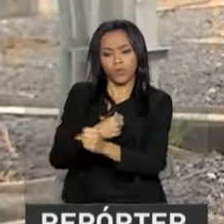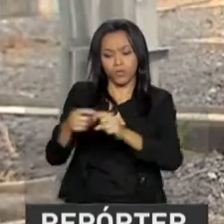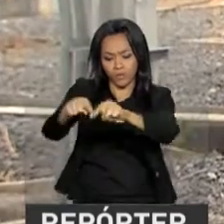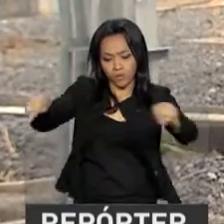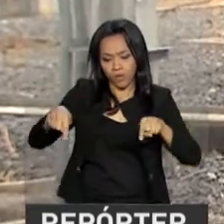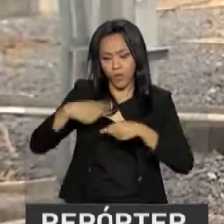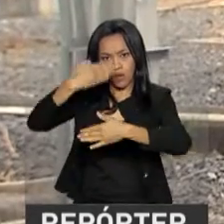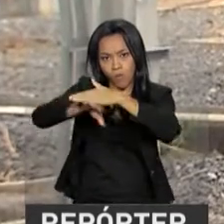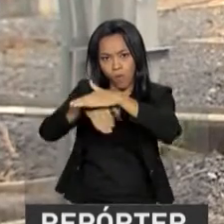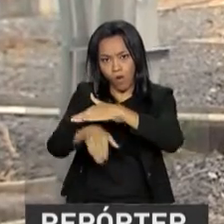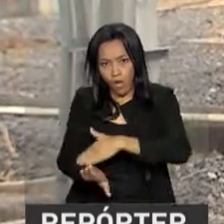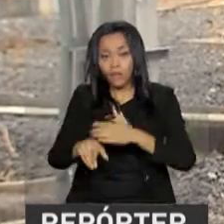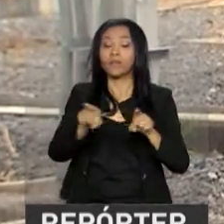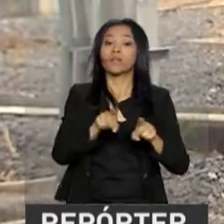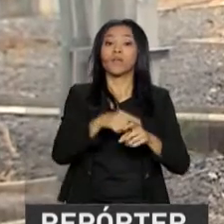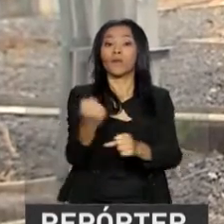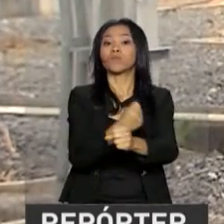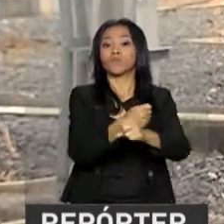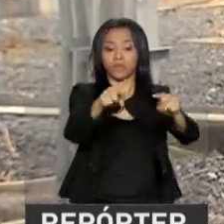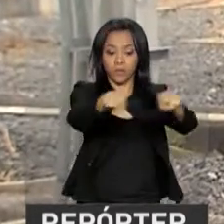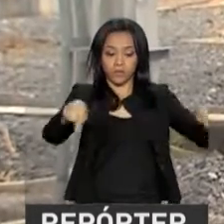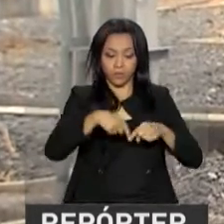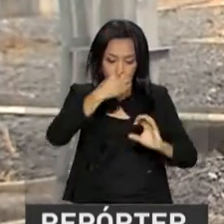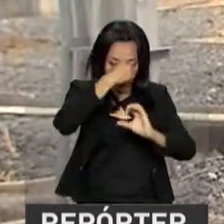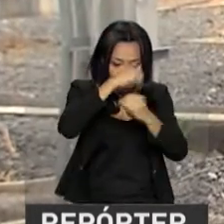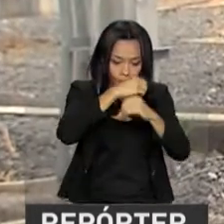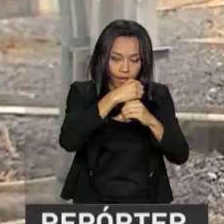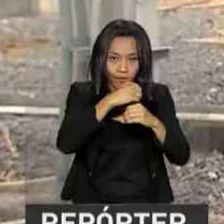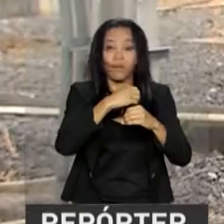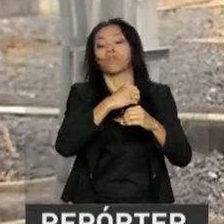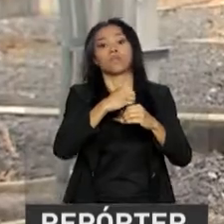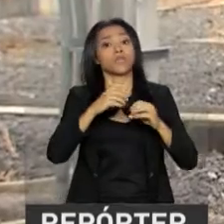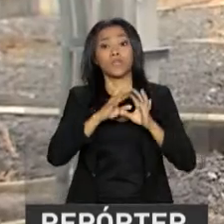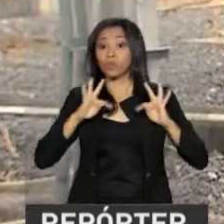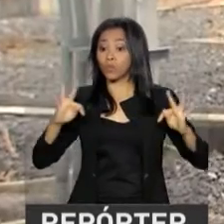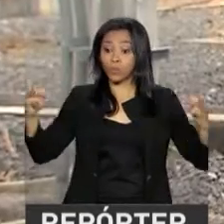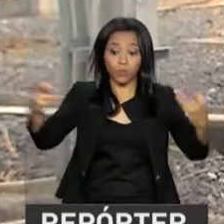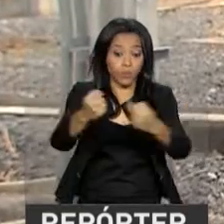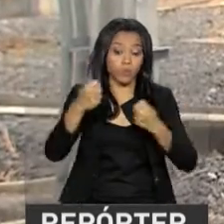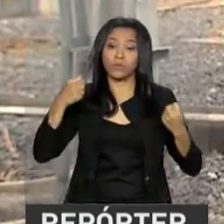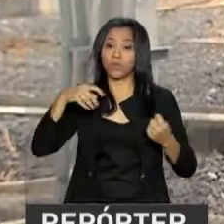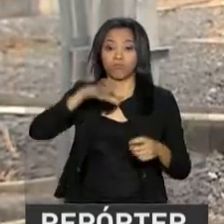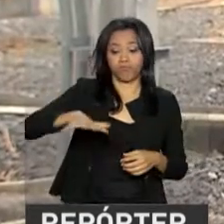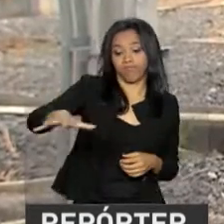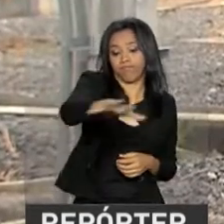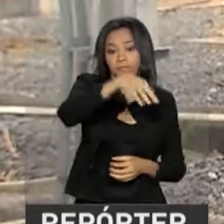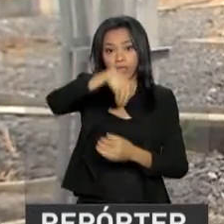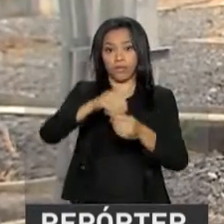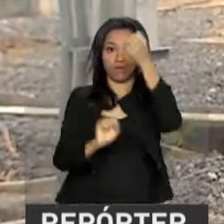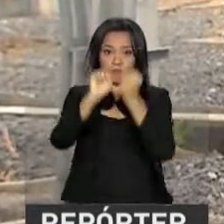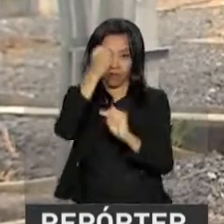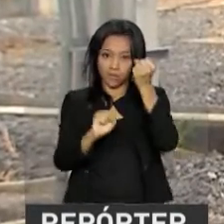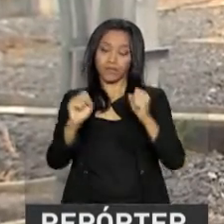do laboratório, que vai garantir a qualidade do que é produzido aqui. A previsão é que toda a estrutura física da Hemobras